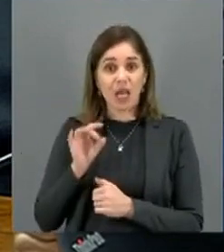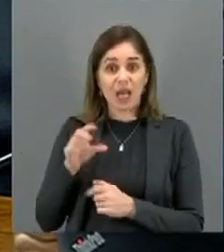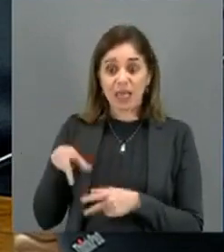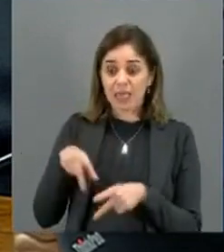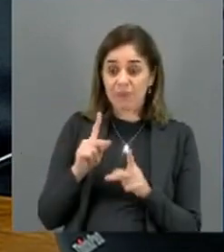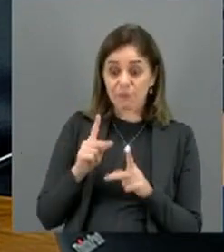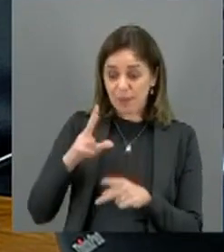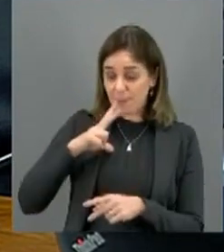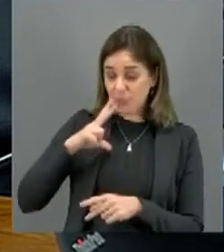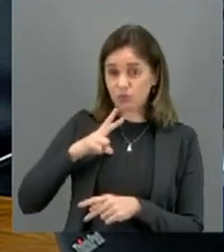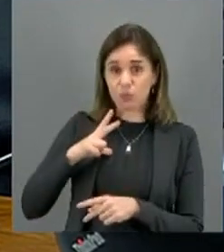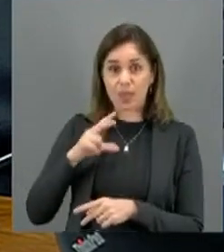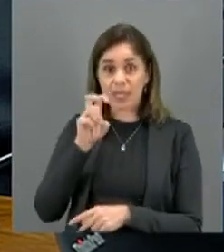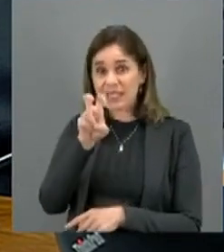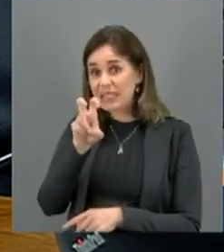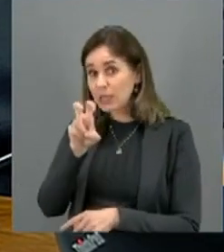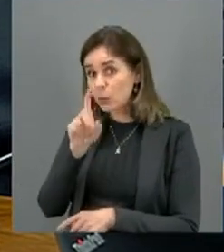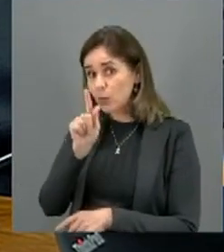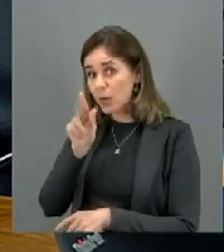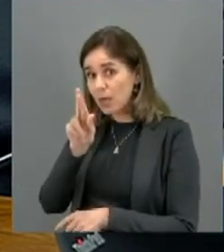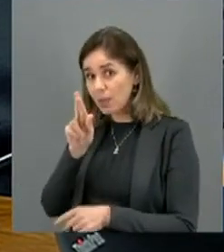gramas de maconha.